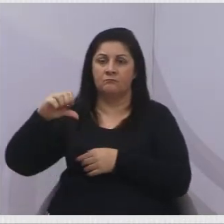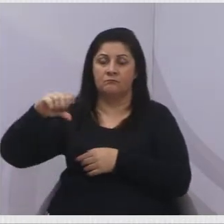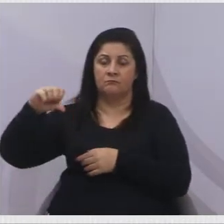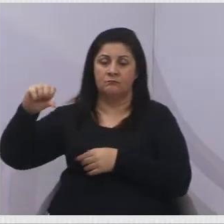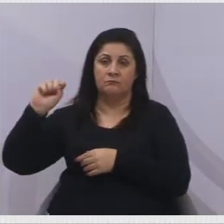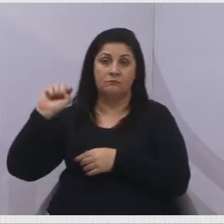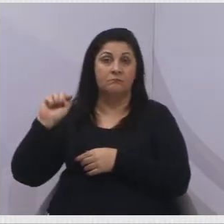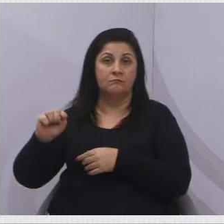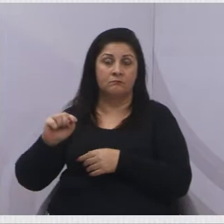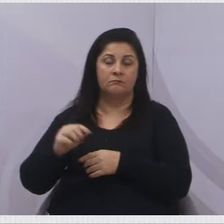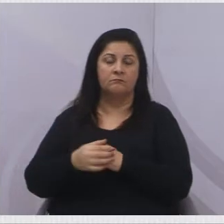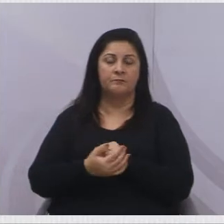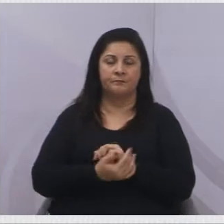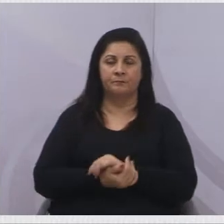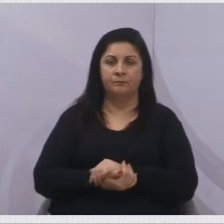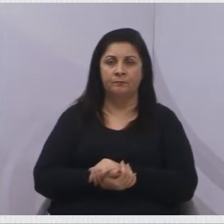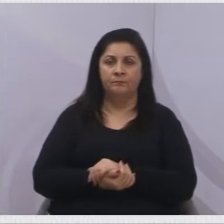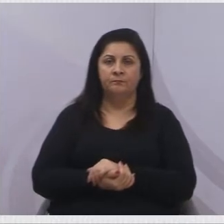mil consultas.